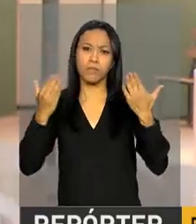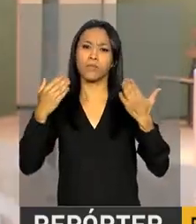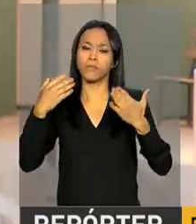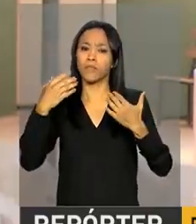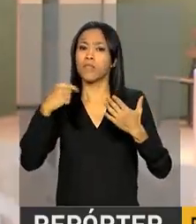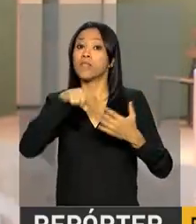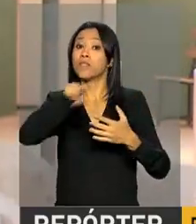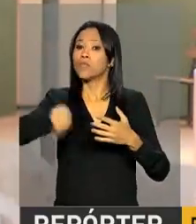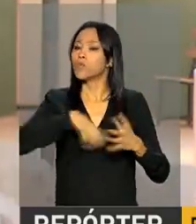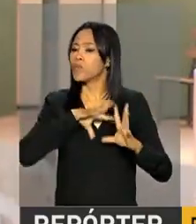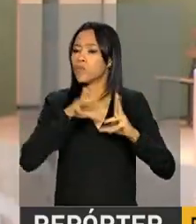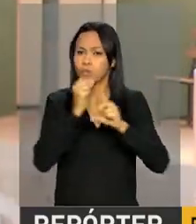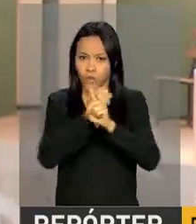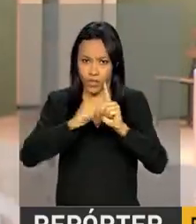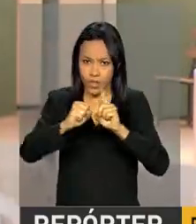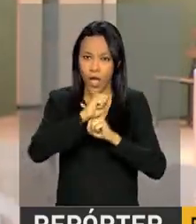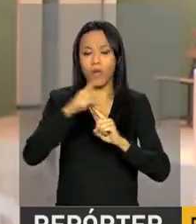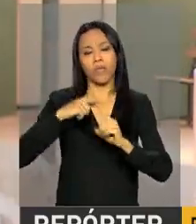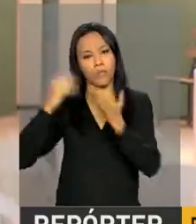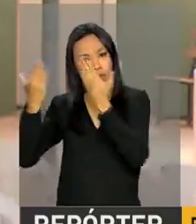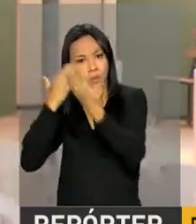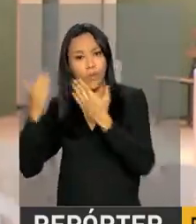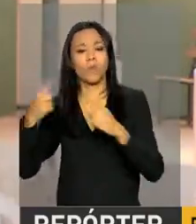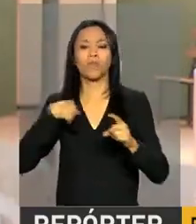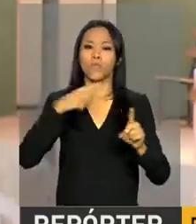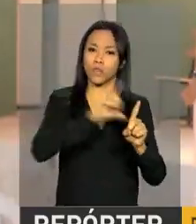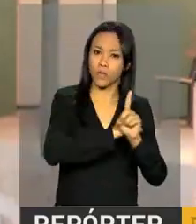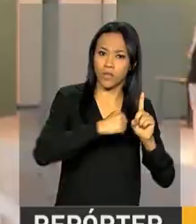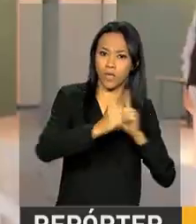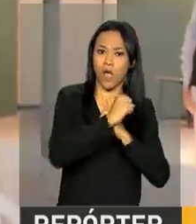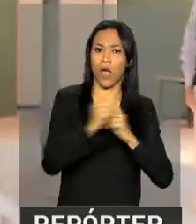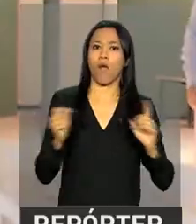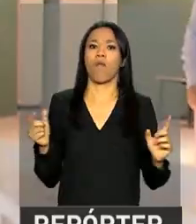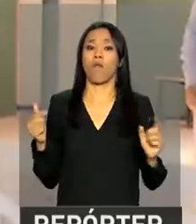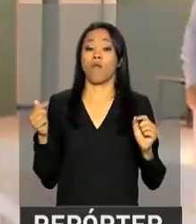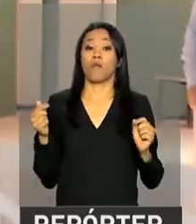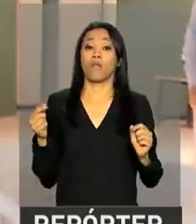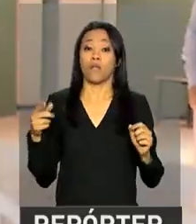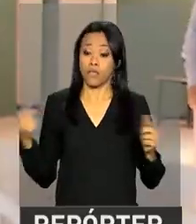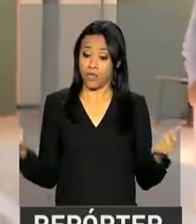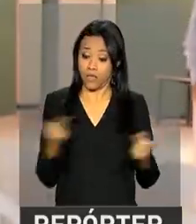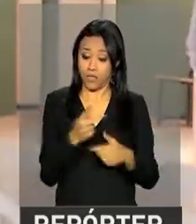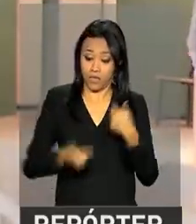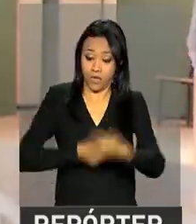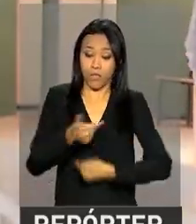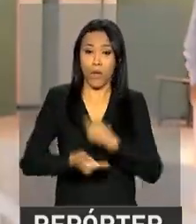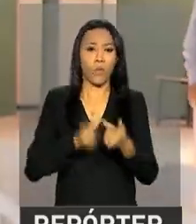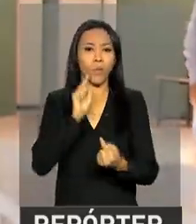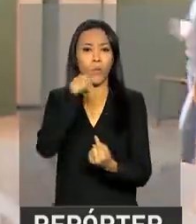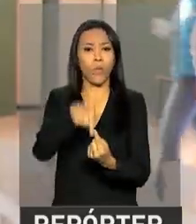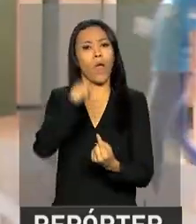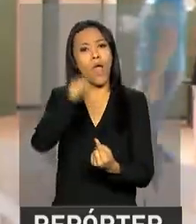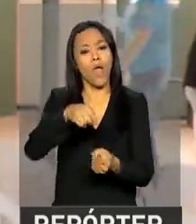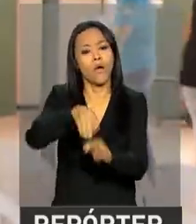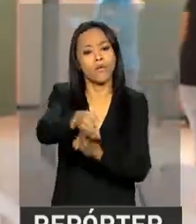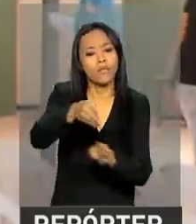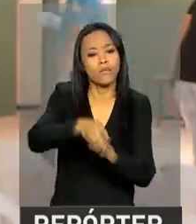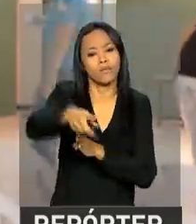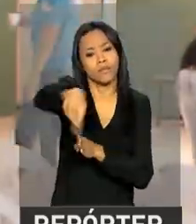as unidades nós contamos com um psicólogo e um assistente social. E esse profissional serve para